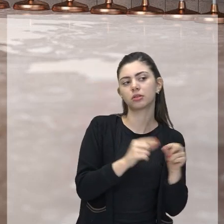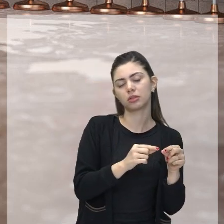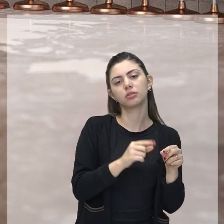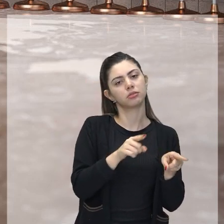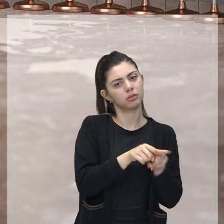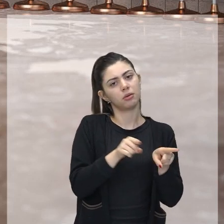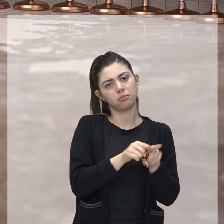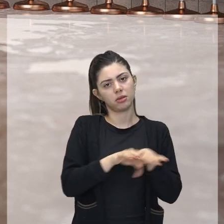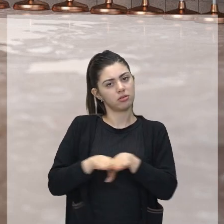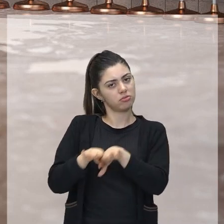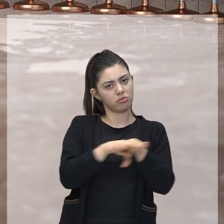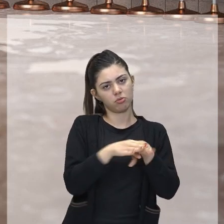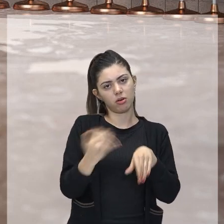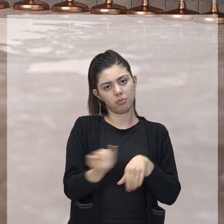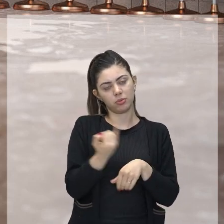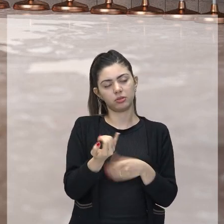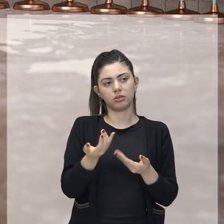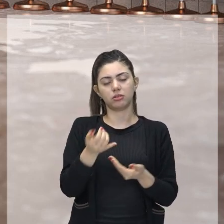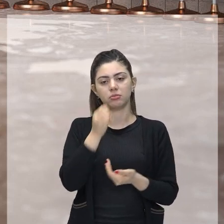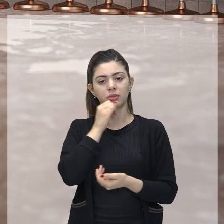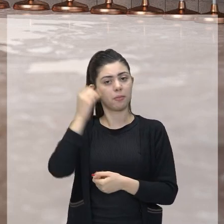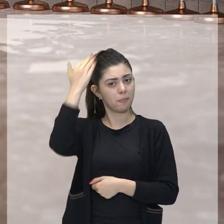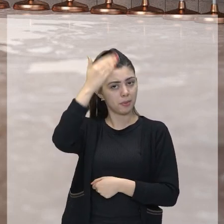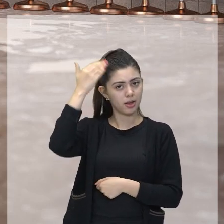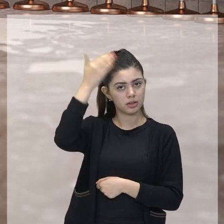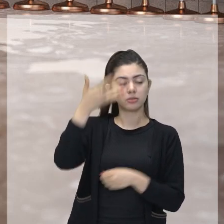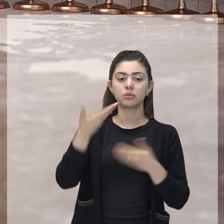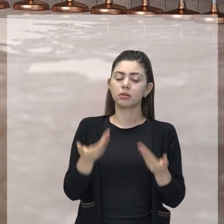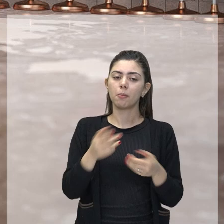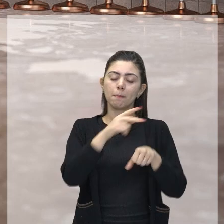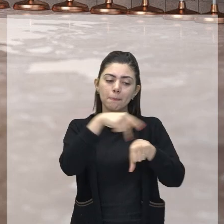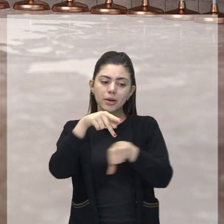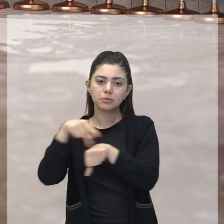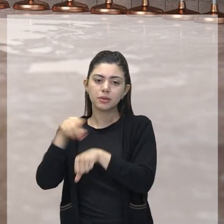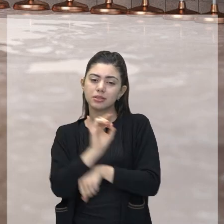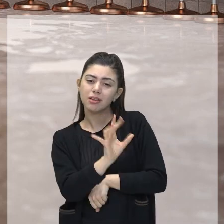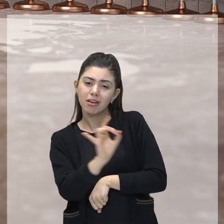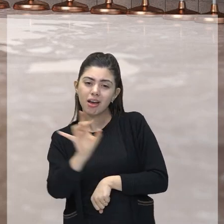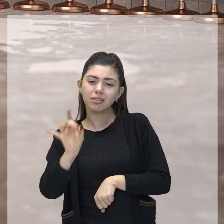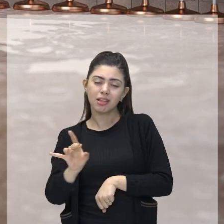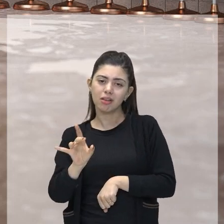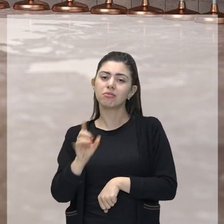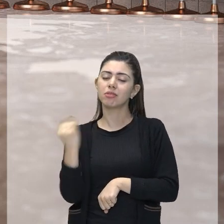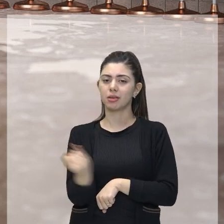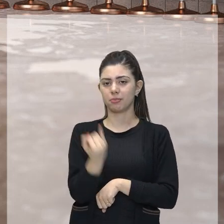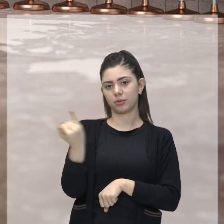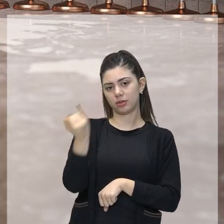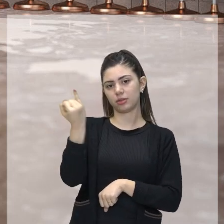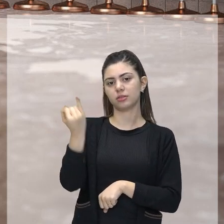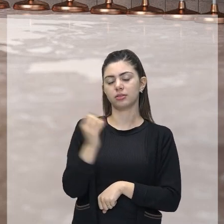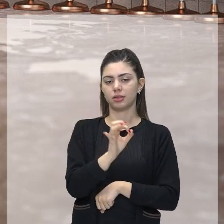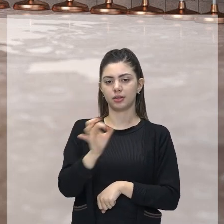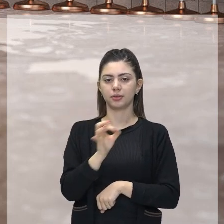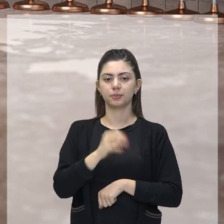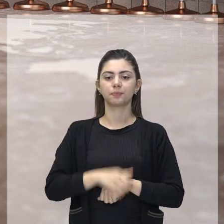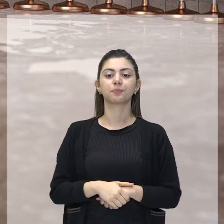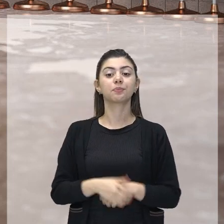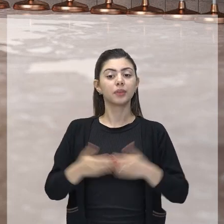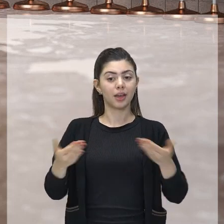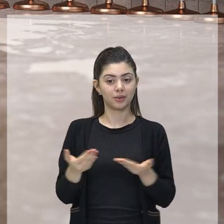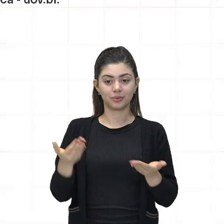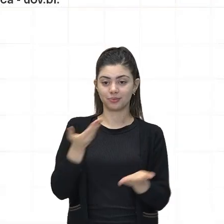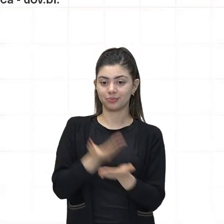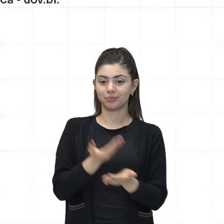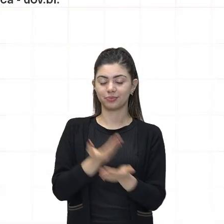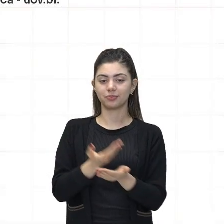muito importantes, assim como no México. Então cada governo, né, tem que trabalhar para melhorar a sua população. Vamos começar a nossa aula vendo